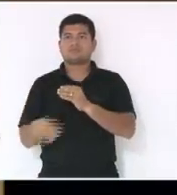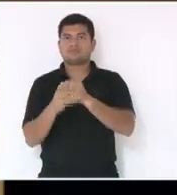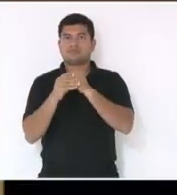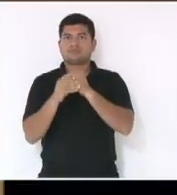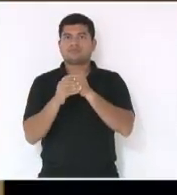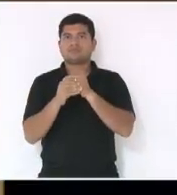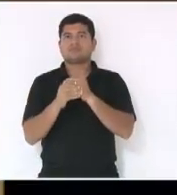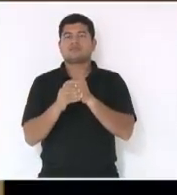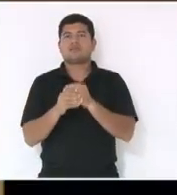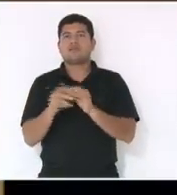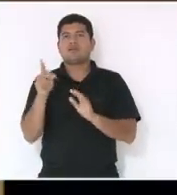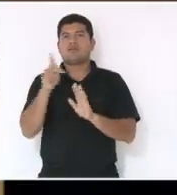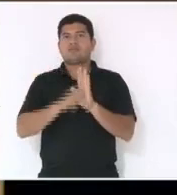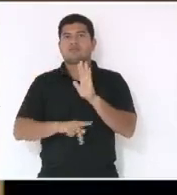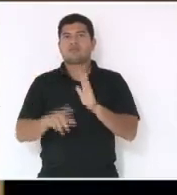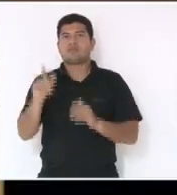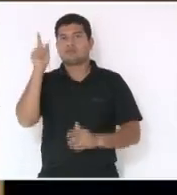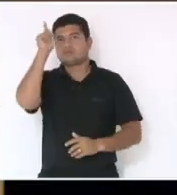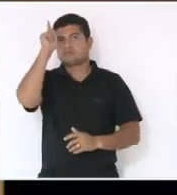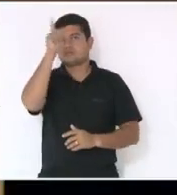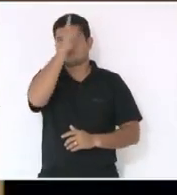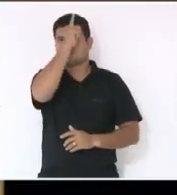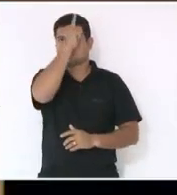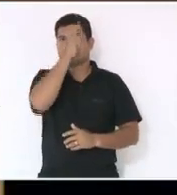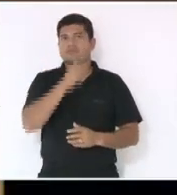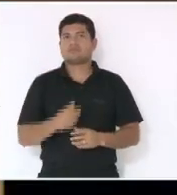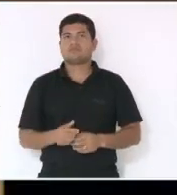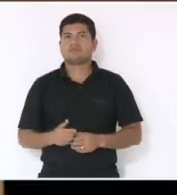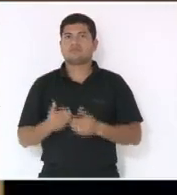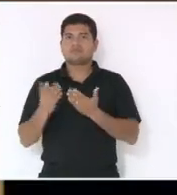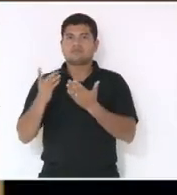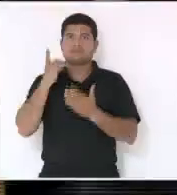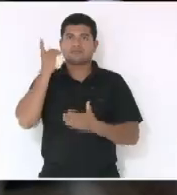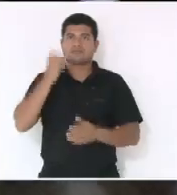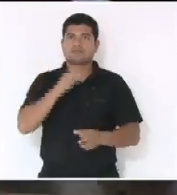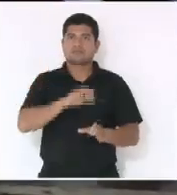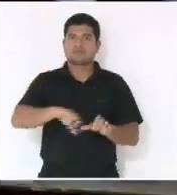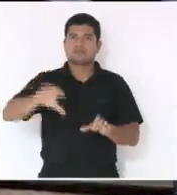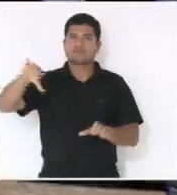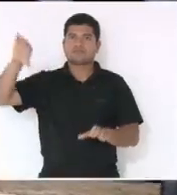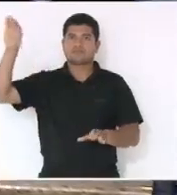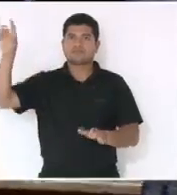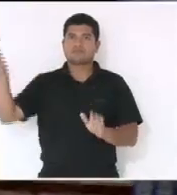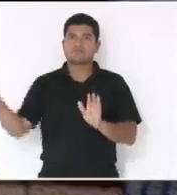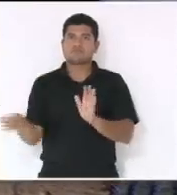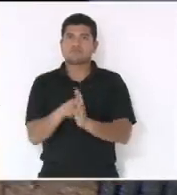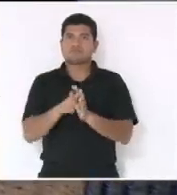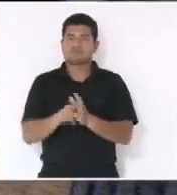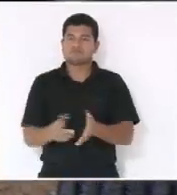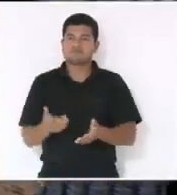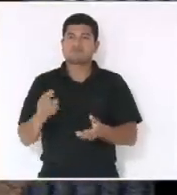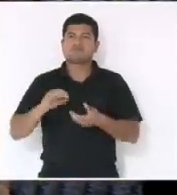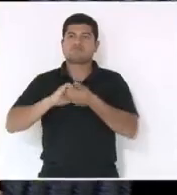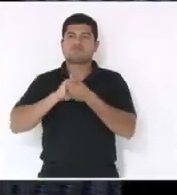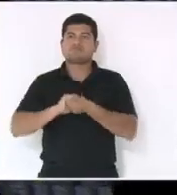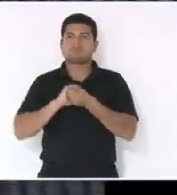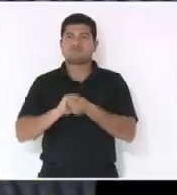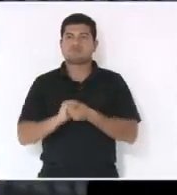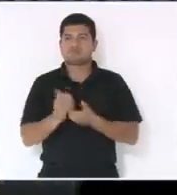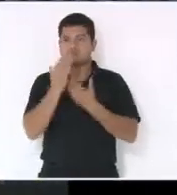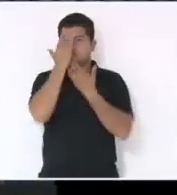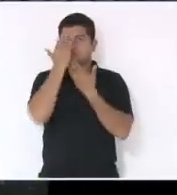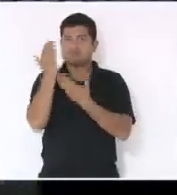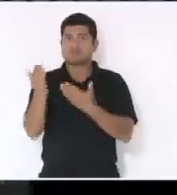um projeto do Gabriel Ribeiro, nosso deputado da Serra Catarinense, o qual o cumprimento também, saúdo e agradeço